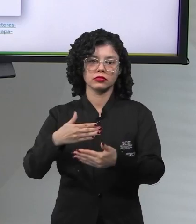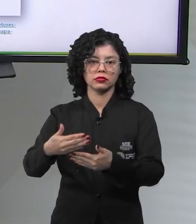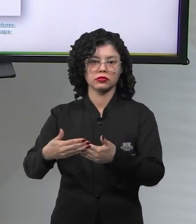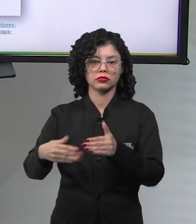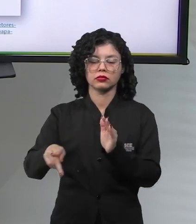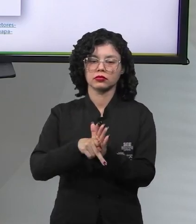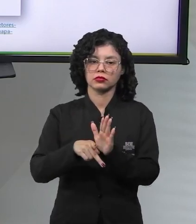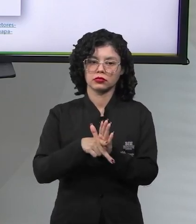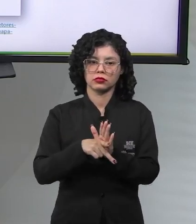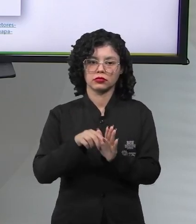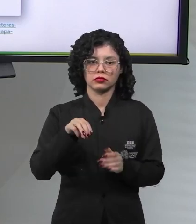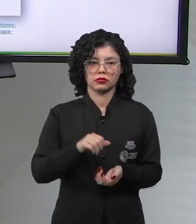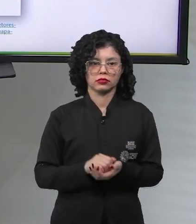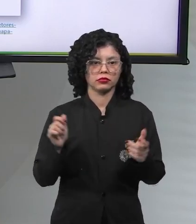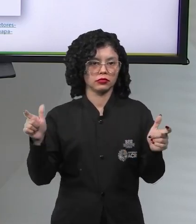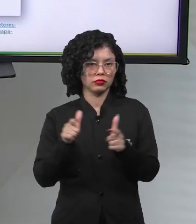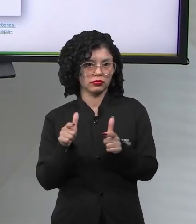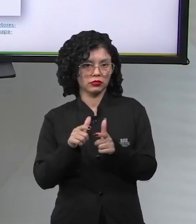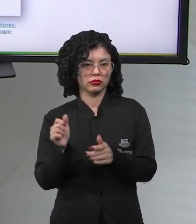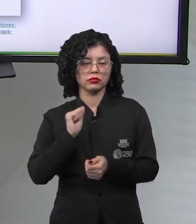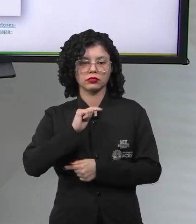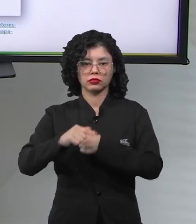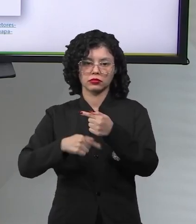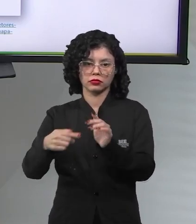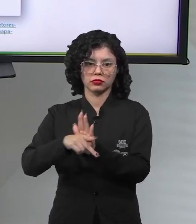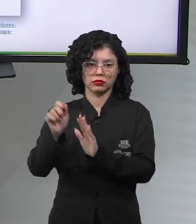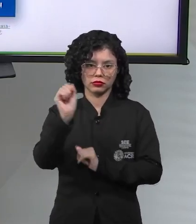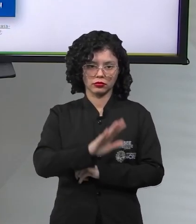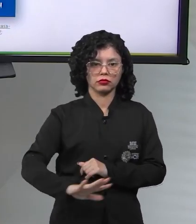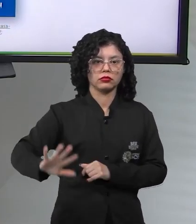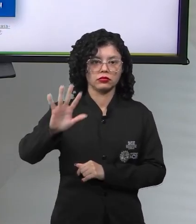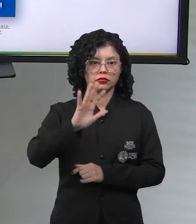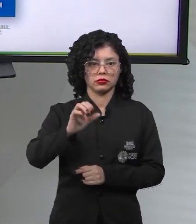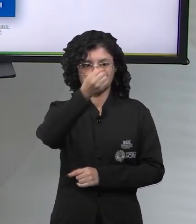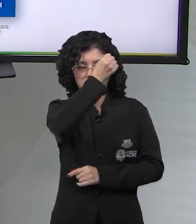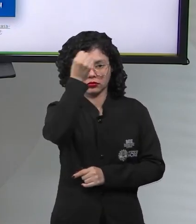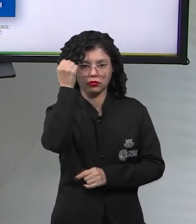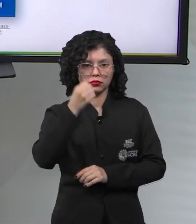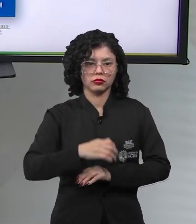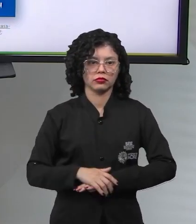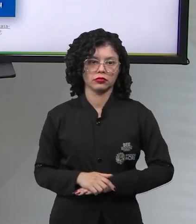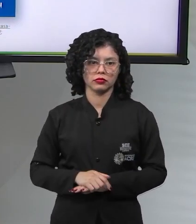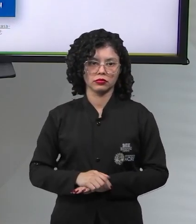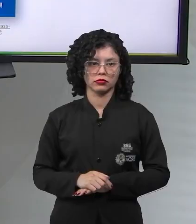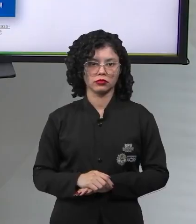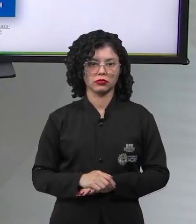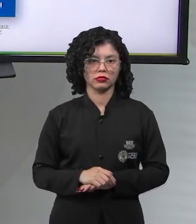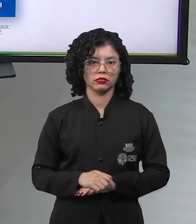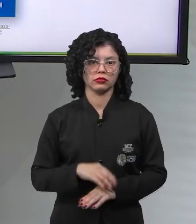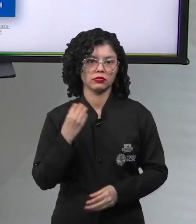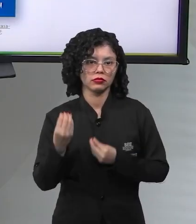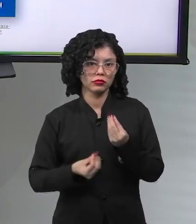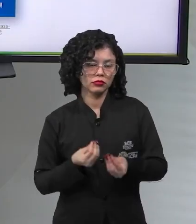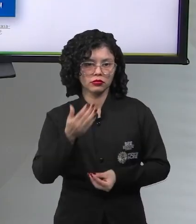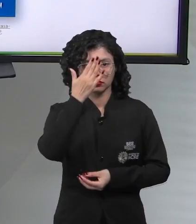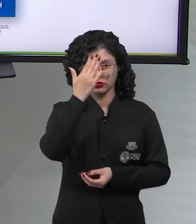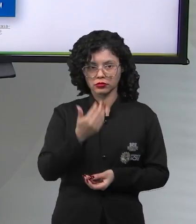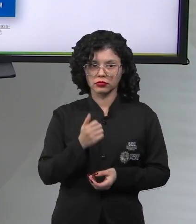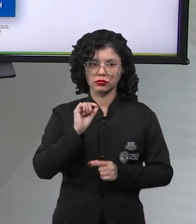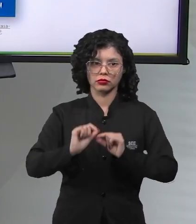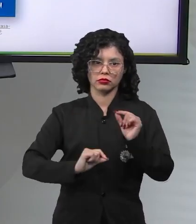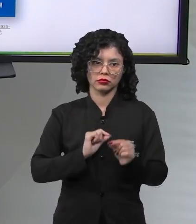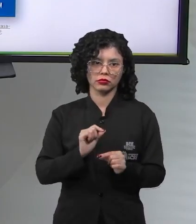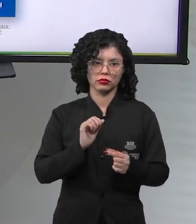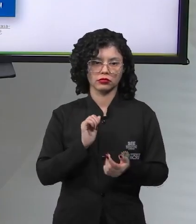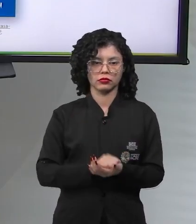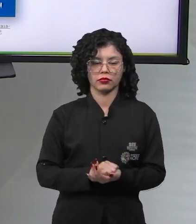de miscigenação para a formação da sociedade brasileira. Porque nós sabemos que